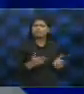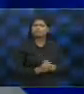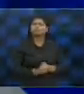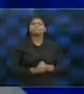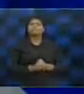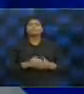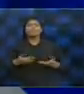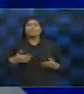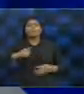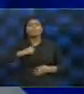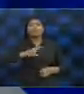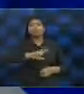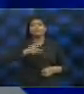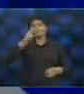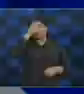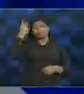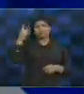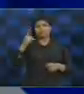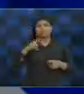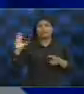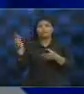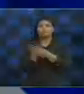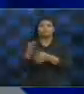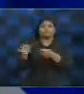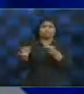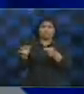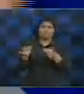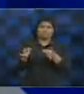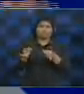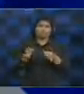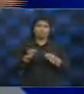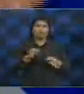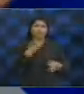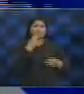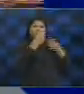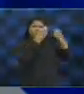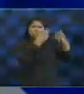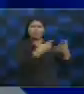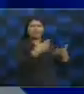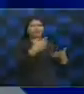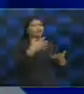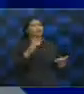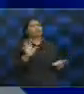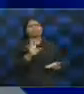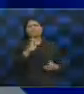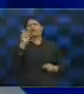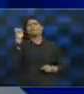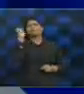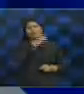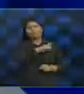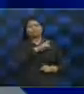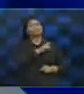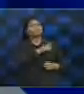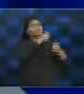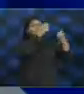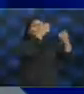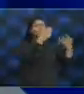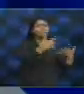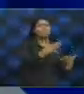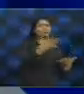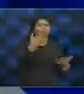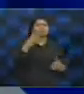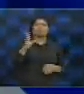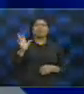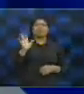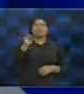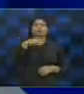pessoas que estão ajuizadas. É absoluta inverdade o que colocaram na cabeça do candidato Marcelo Ramos. Agora, de